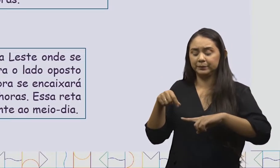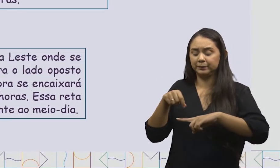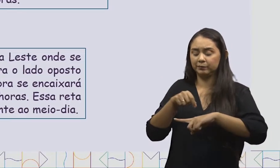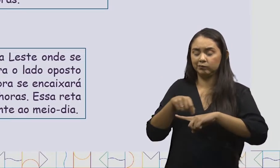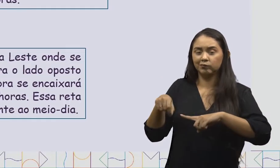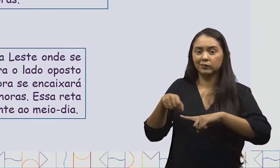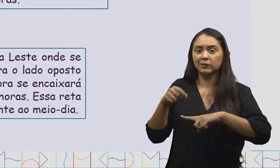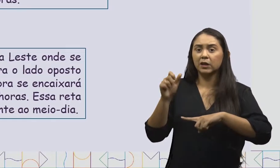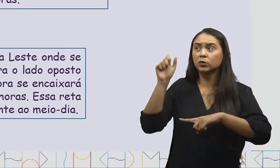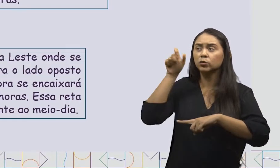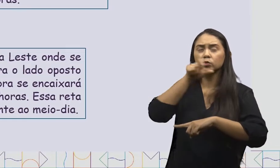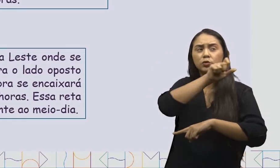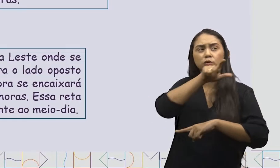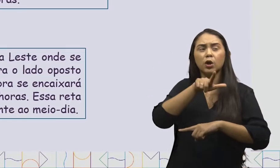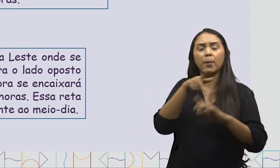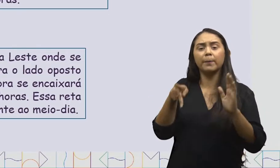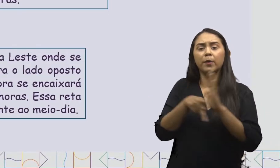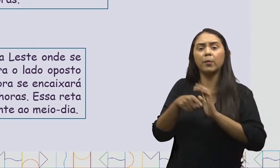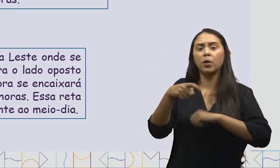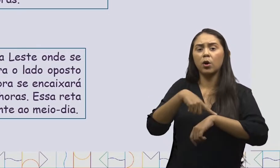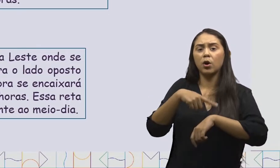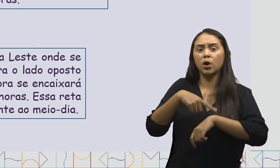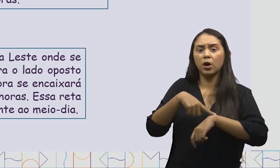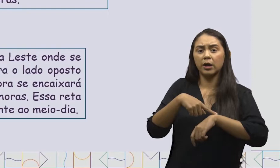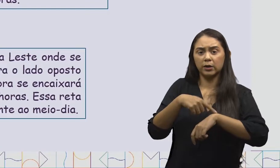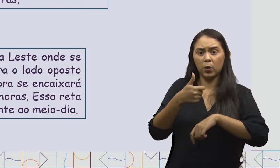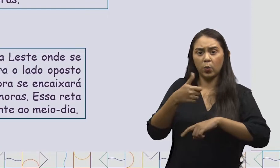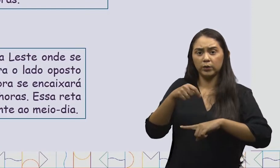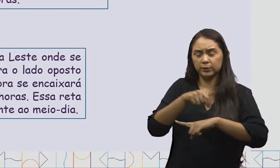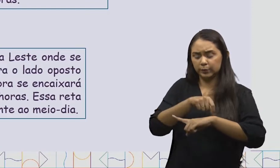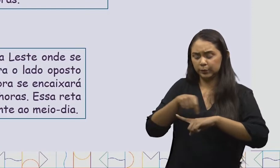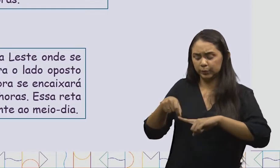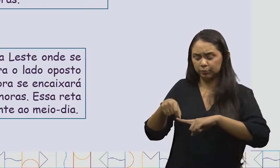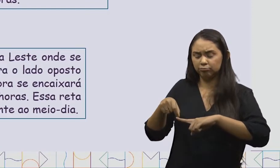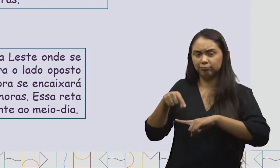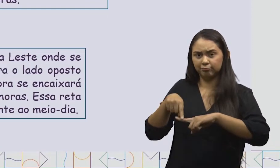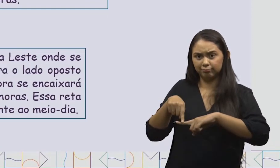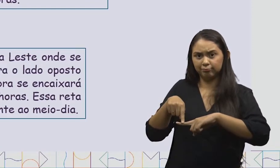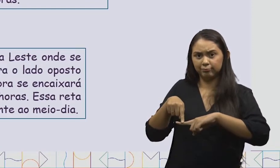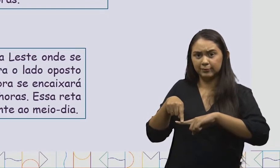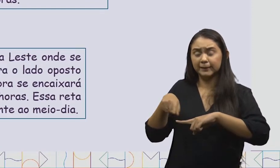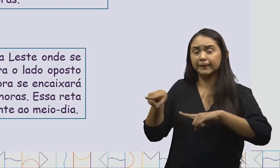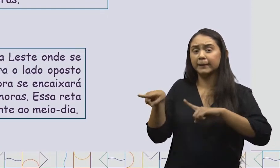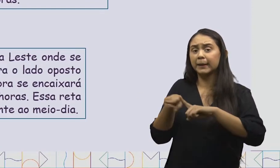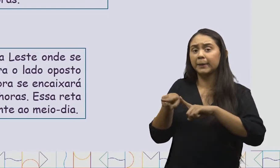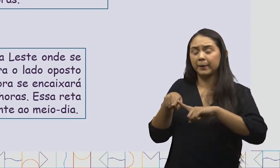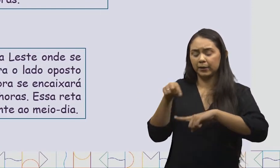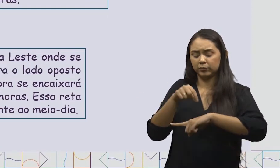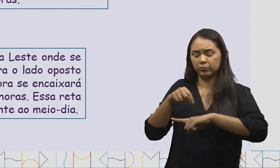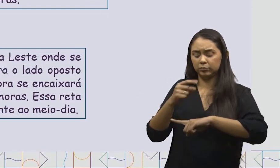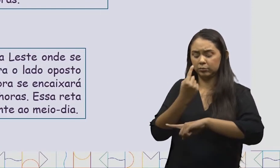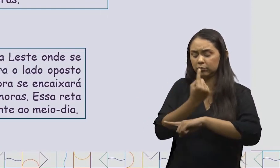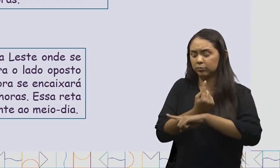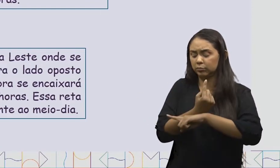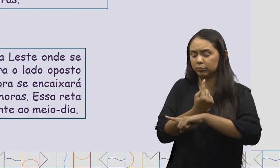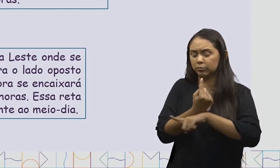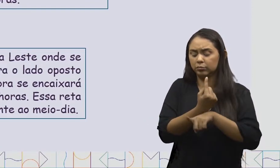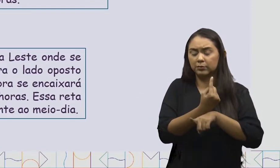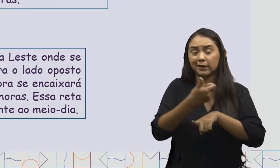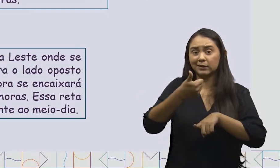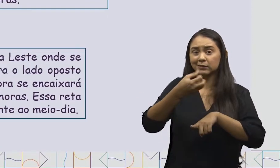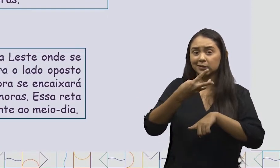horas. Marque uma reta que fique bem ao meio entre a marcação da sombra das 11 e das 13